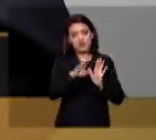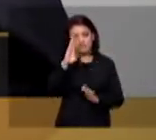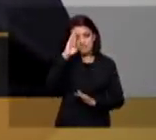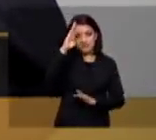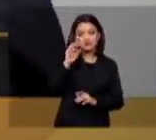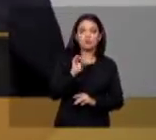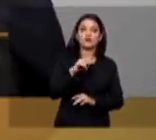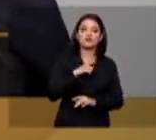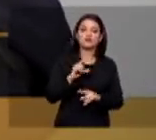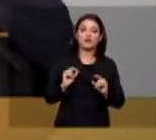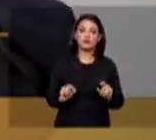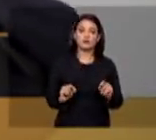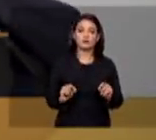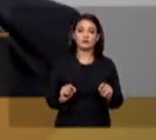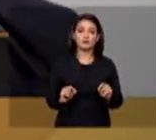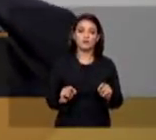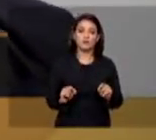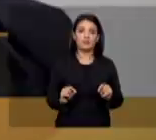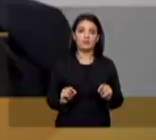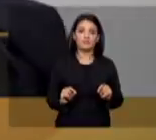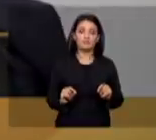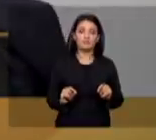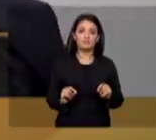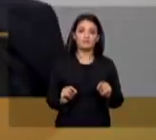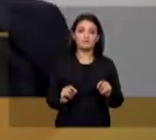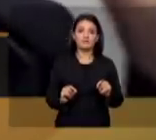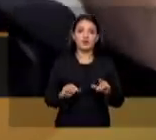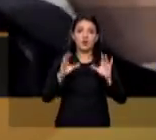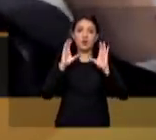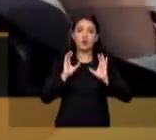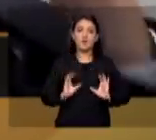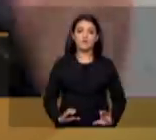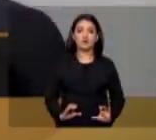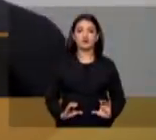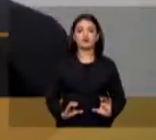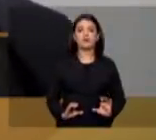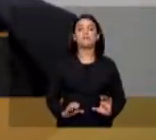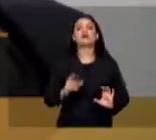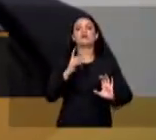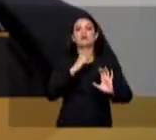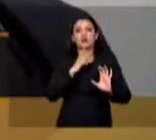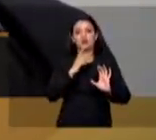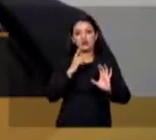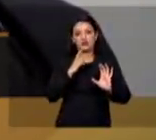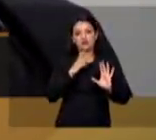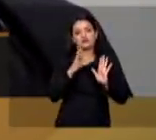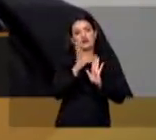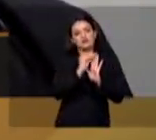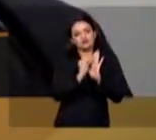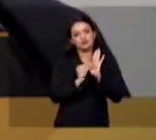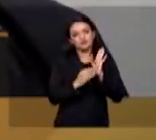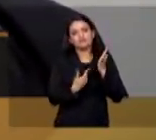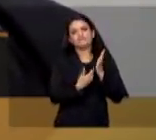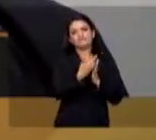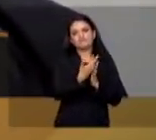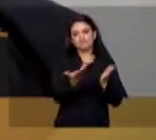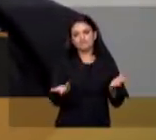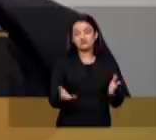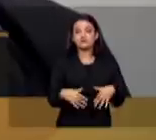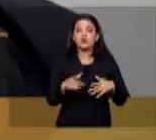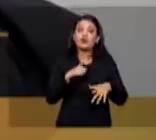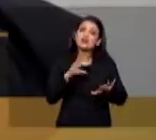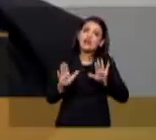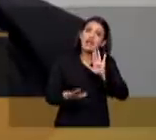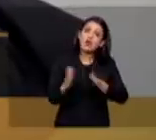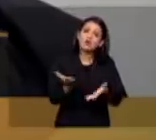tiver em consideração o comportamento judicial relatado na impetração. Embora existam julgados em que